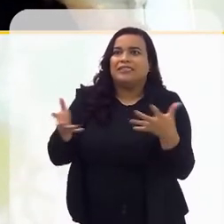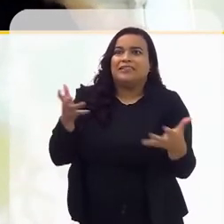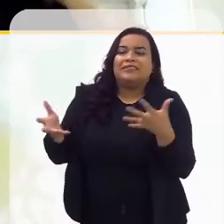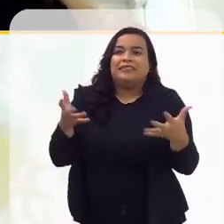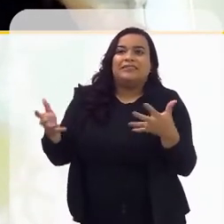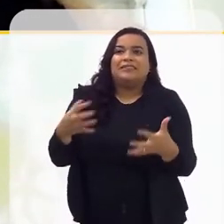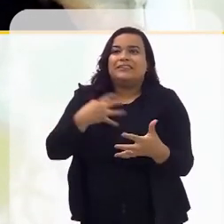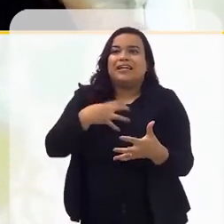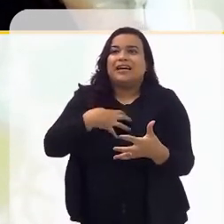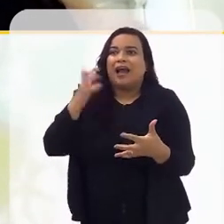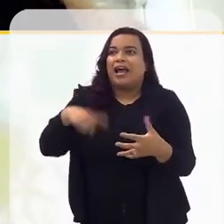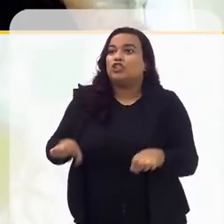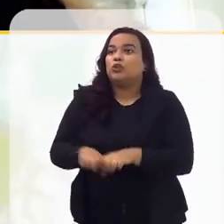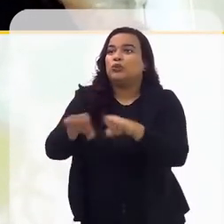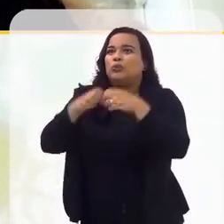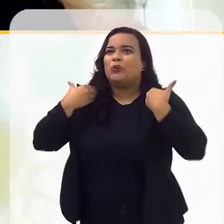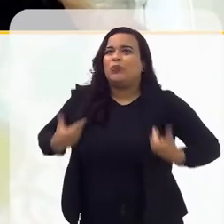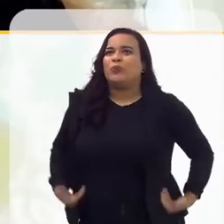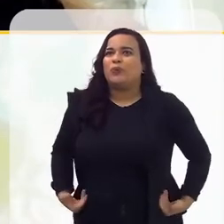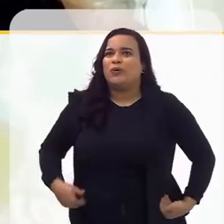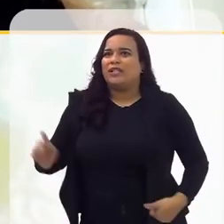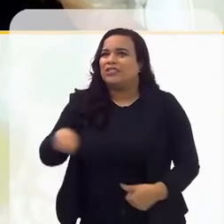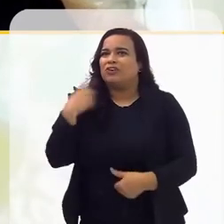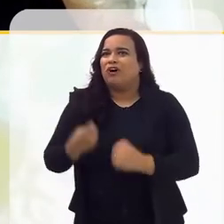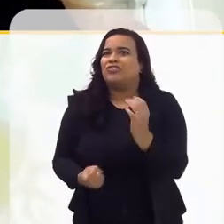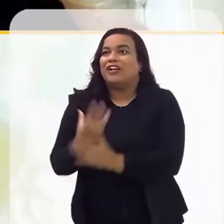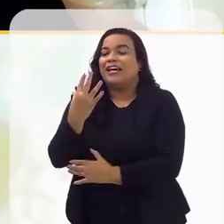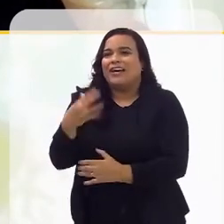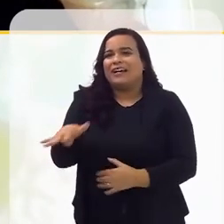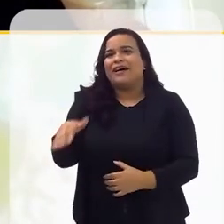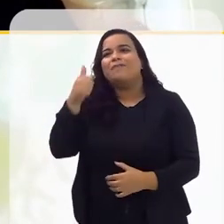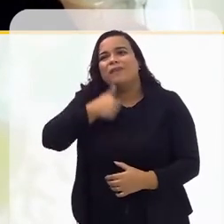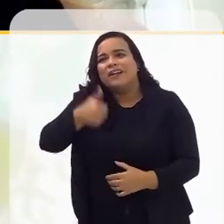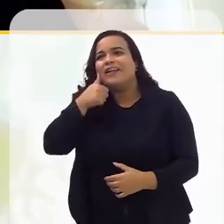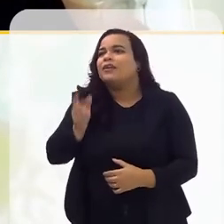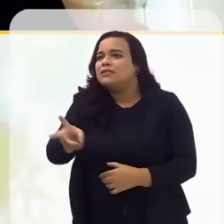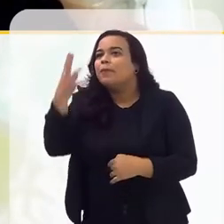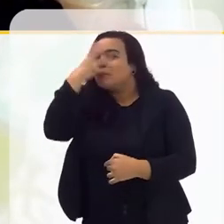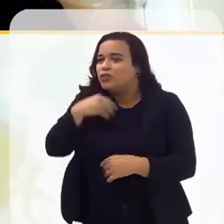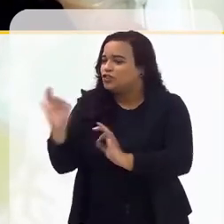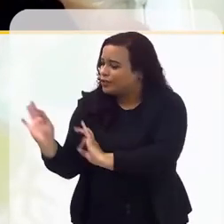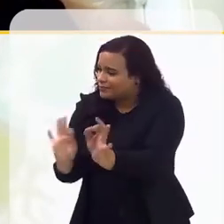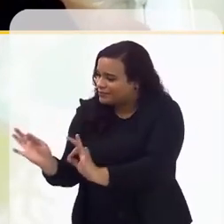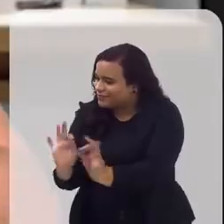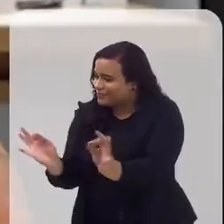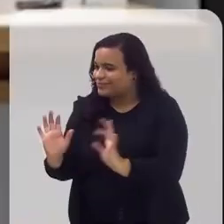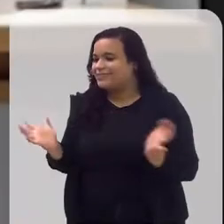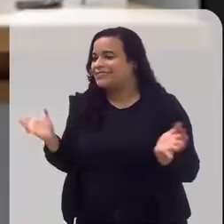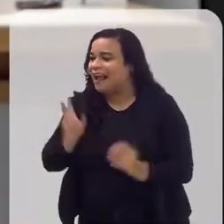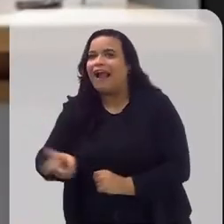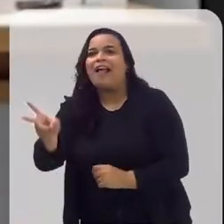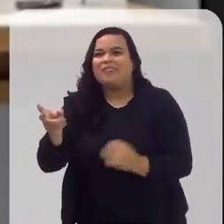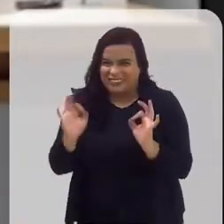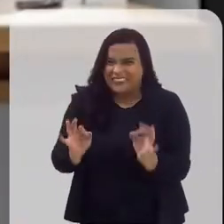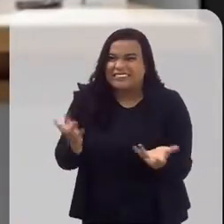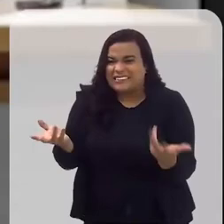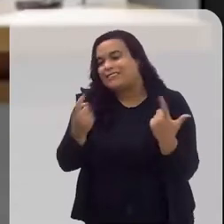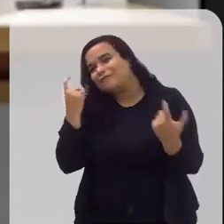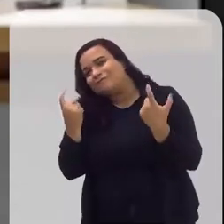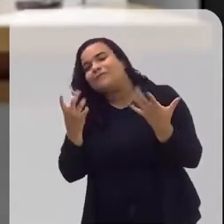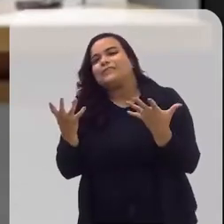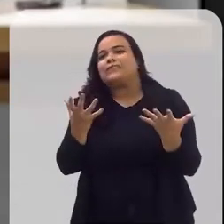está dentro, porque é estrutural, a gente é criada para a menina, né? Está sempre bonitinha e não sei o quê. Então,